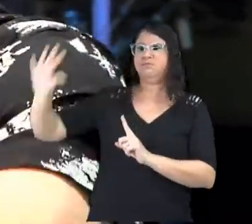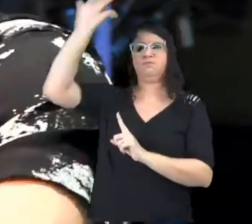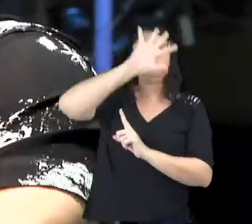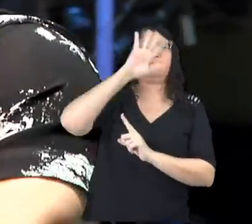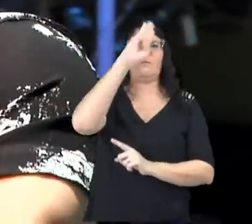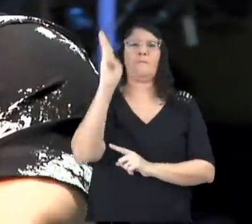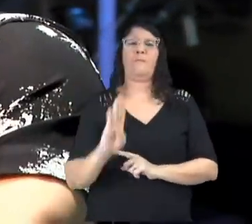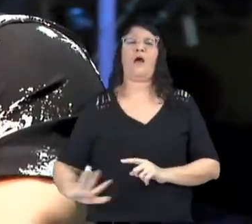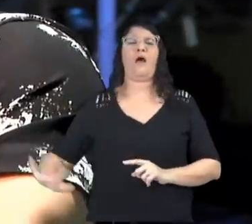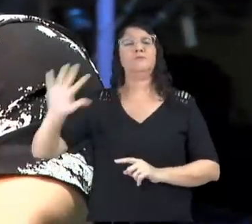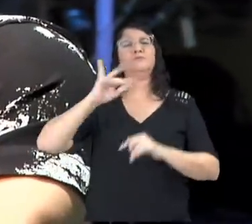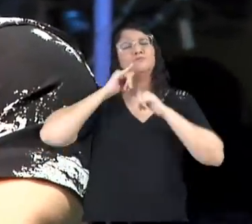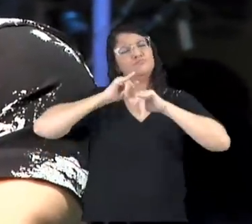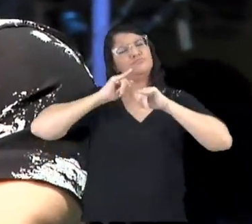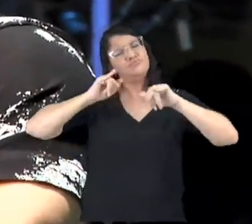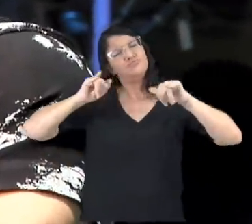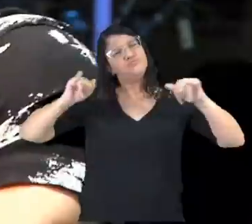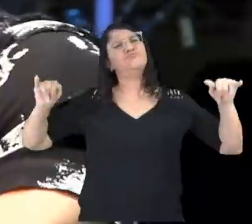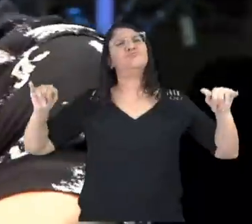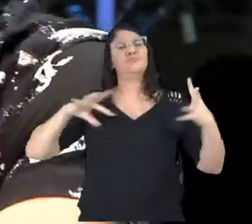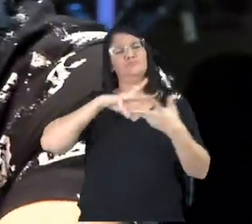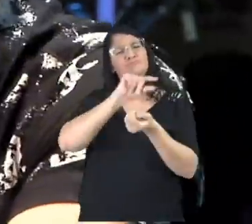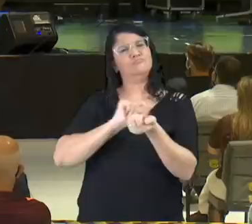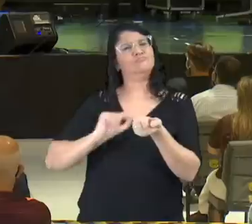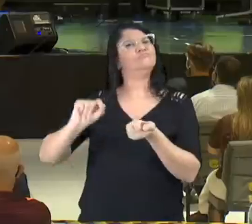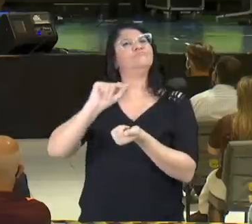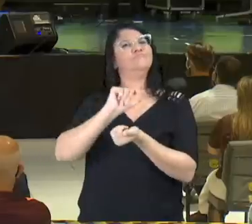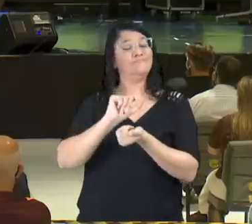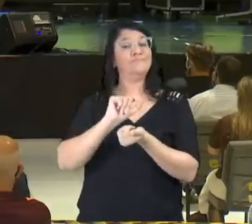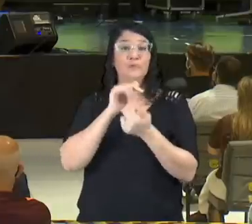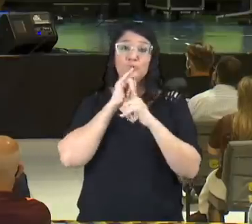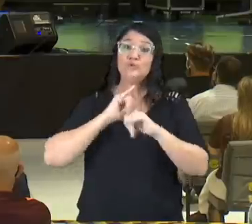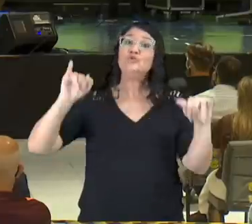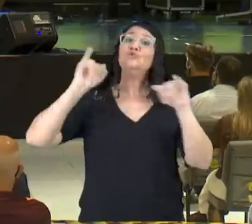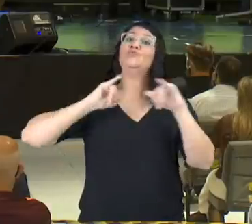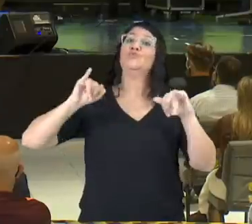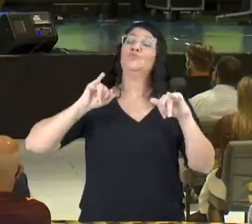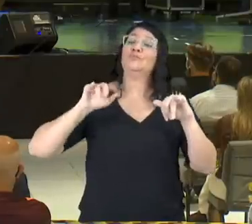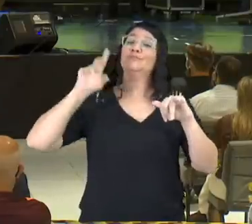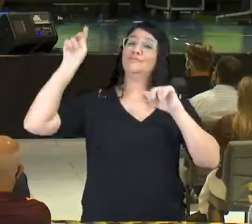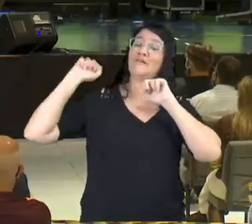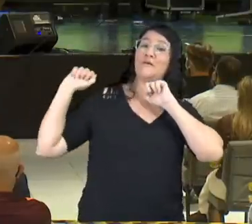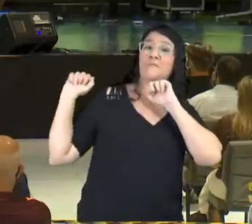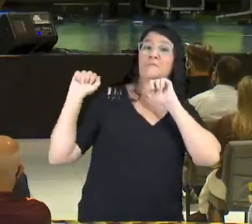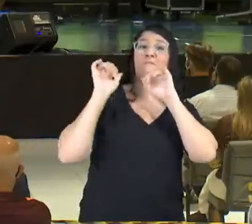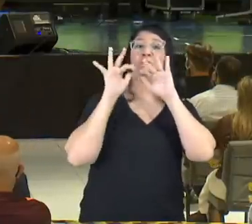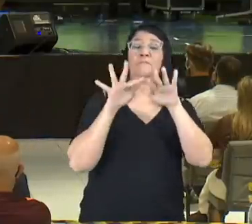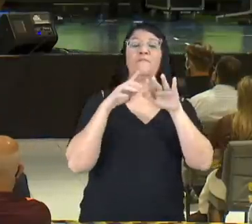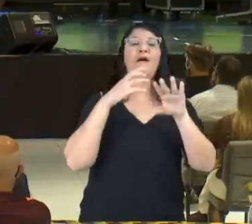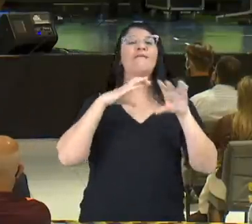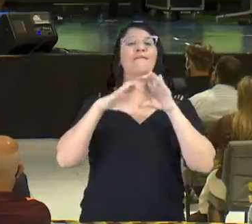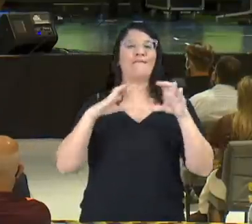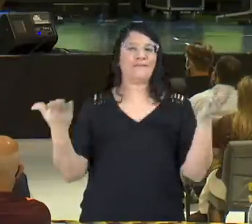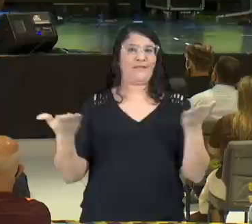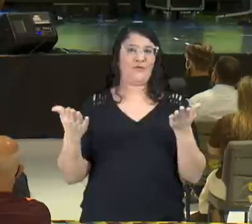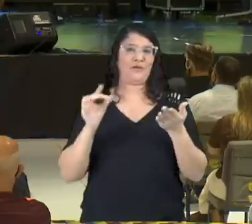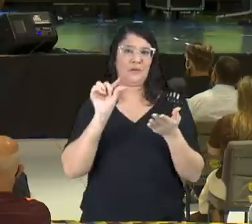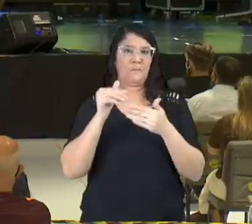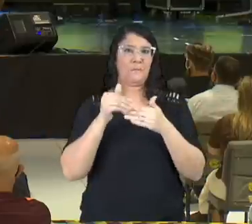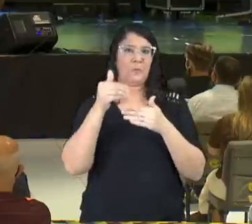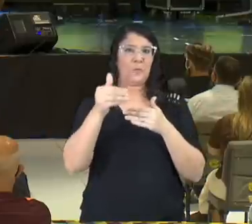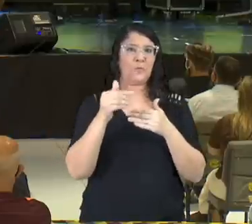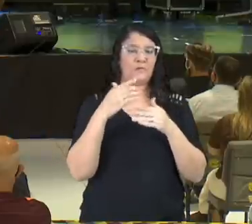coisas maravilhosas nos quatro cantos da terra. Divulgue isso. Você será muito abençoado por essa canção que nós vamos cantar agora, daqui a pouco.